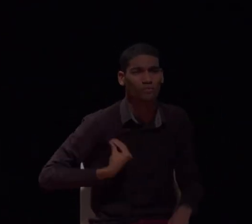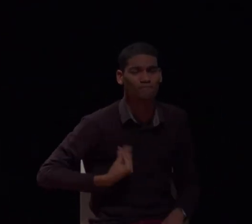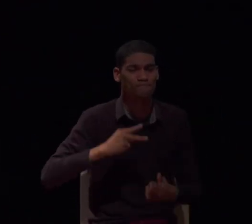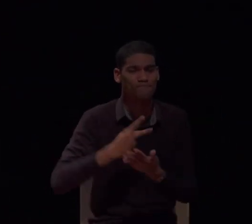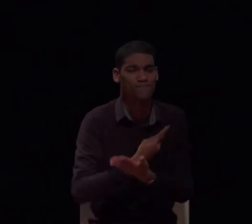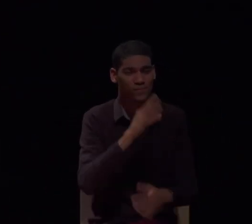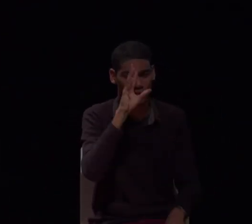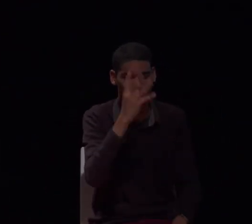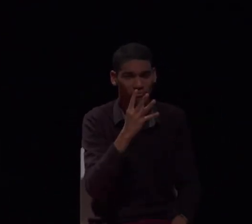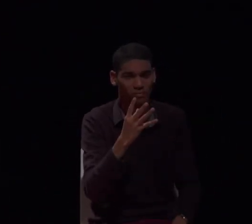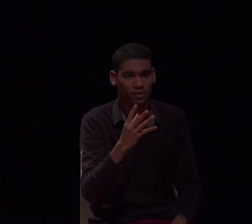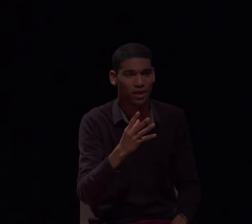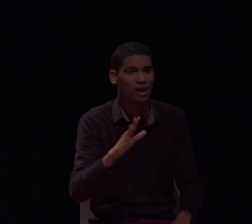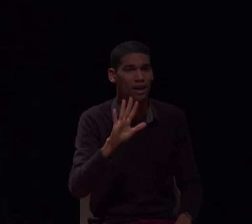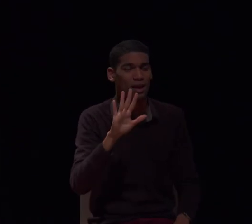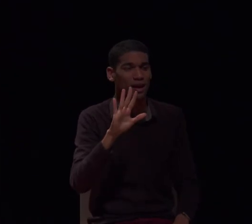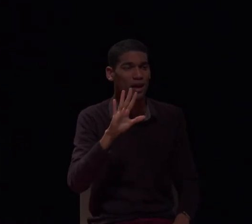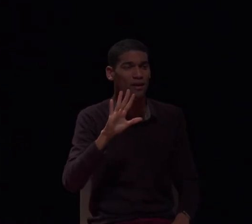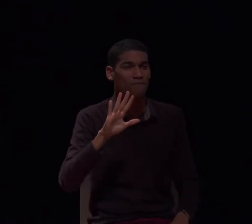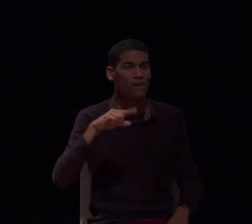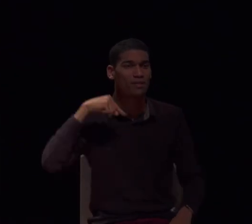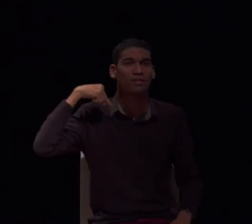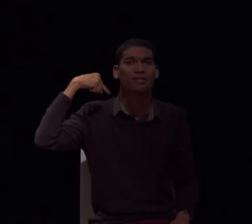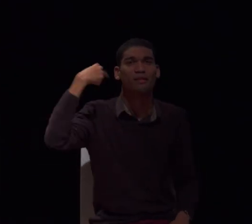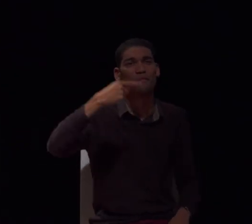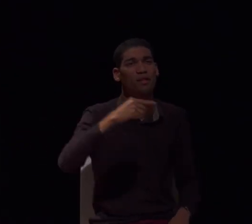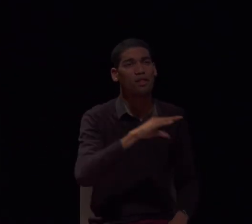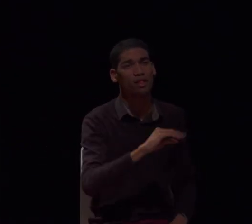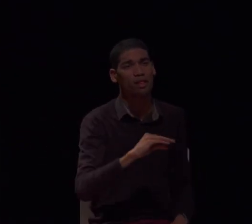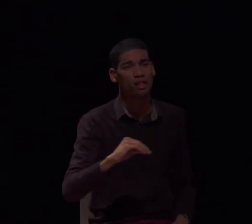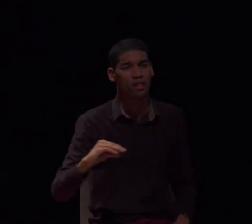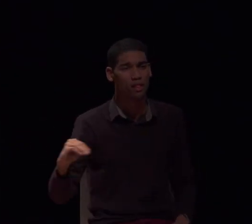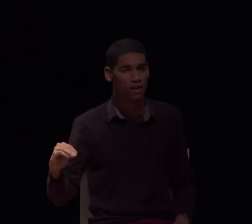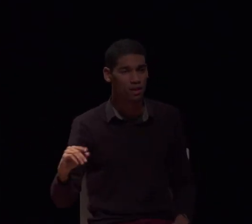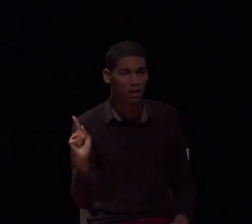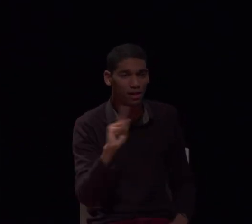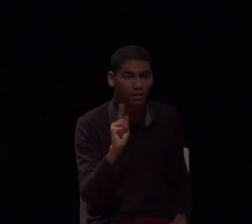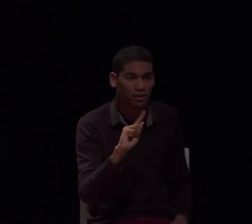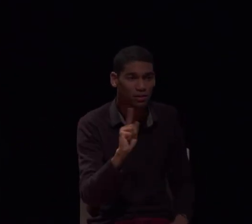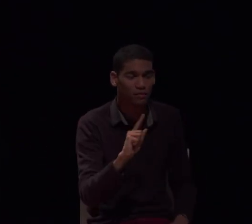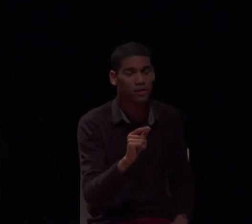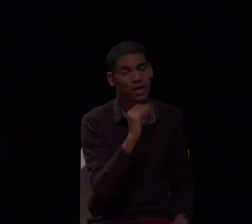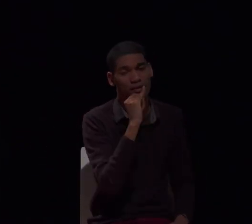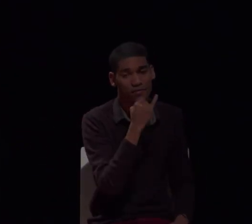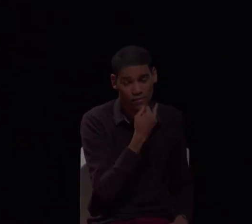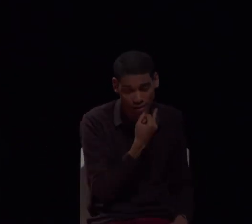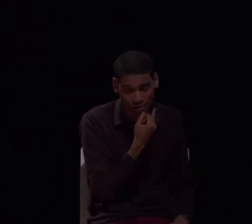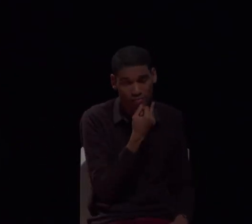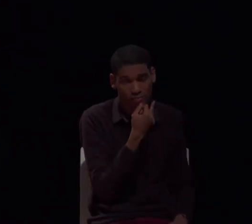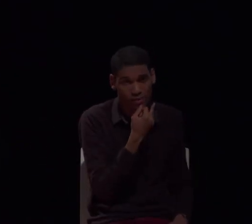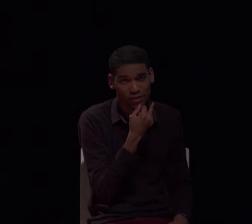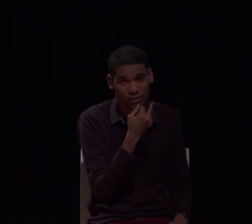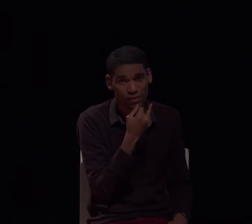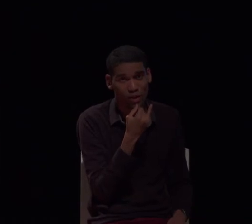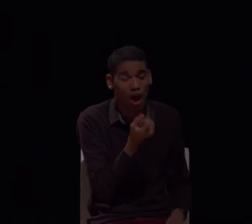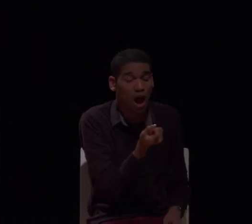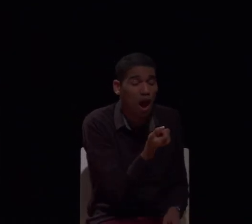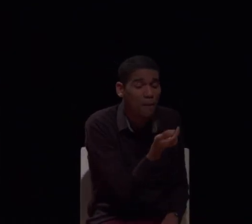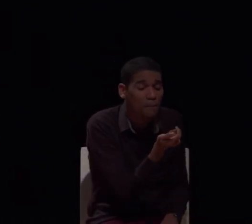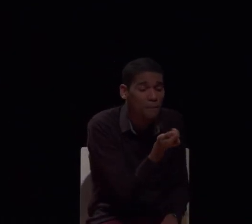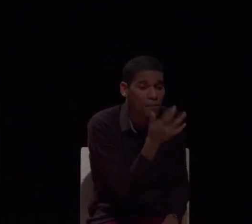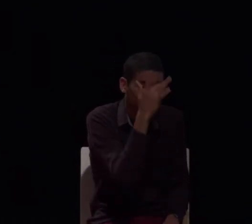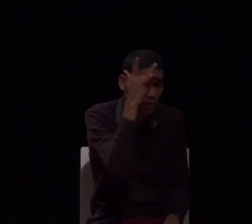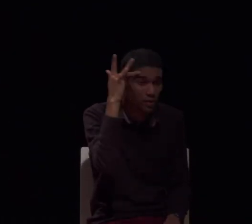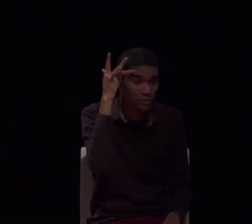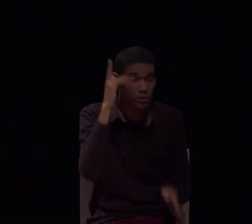depois né é uma tarefa que infelizmente algumas pessoas já começaram antes mas que ela precisa ser